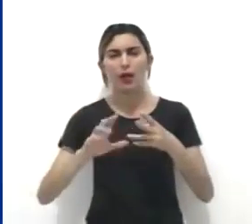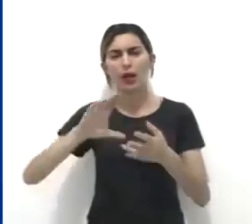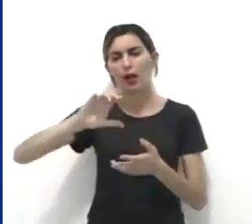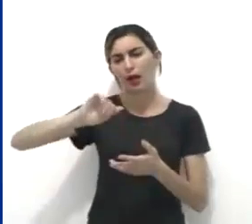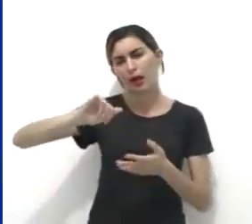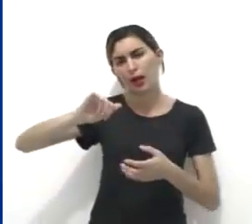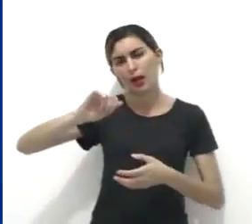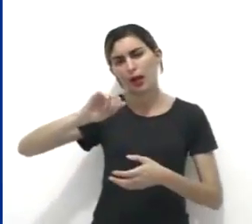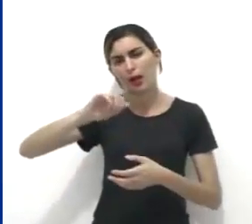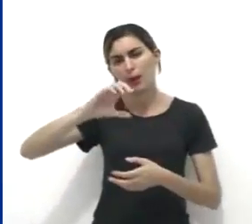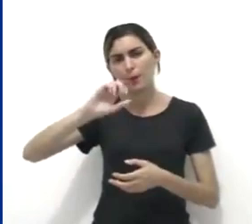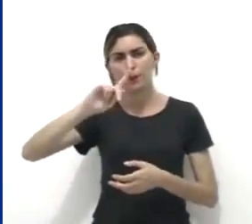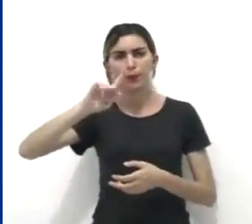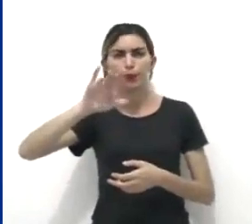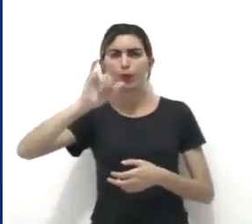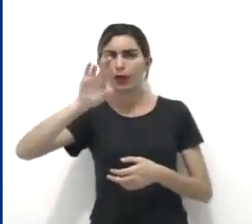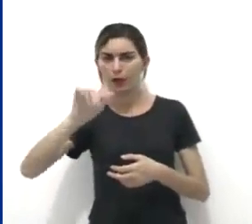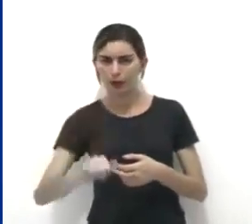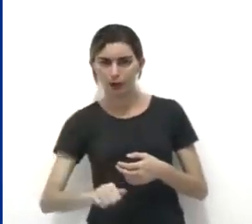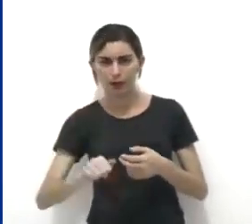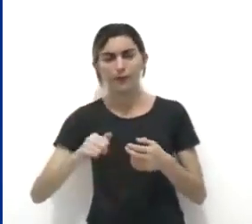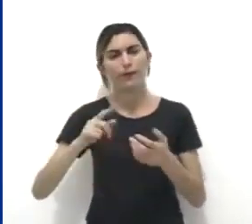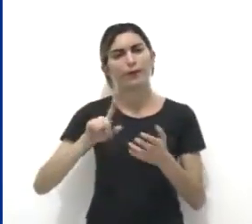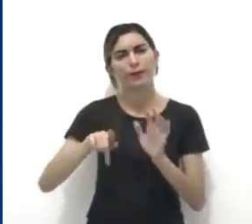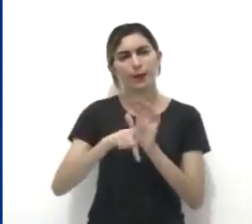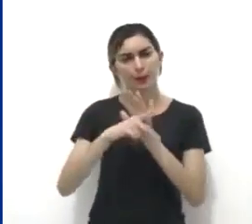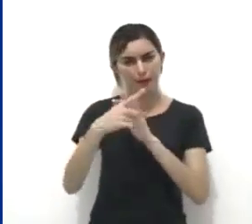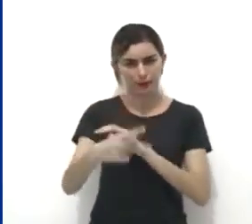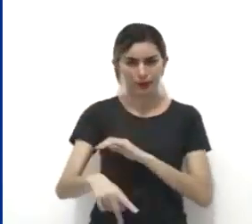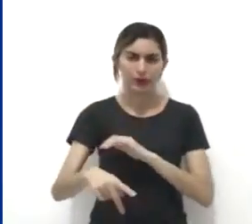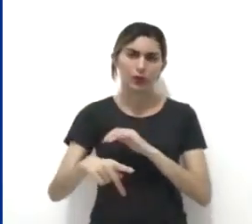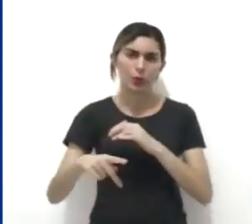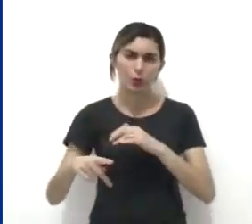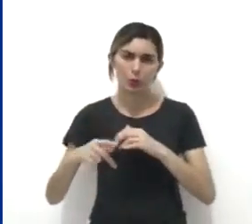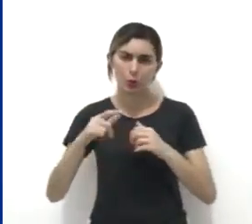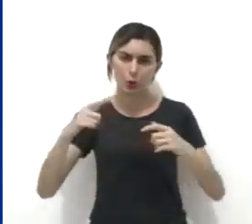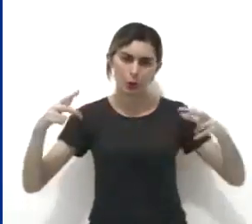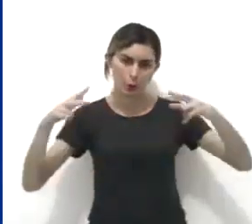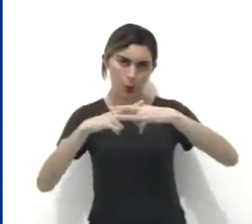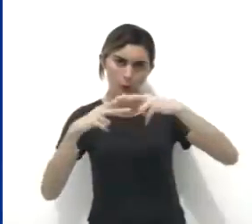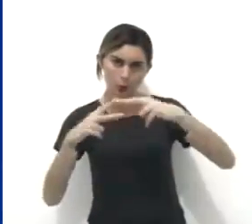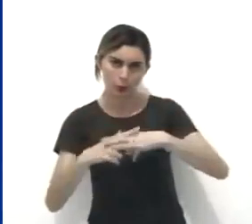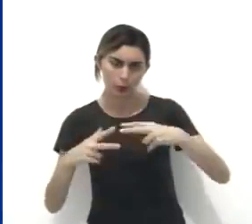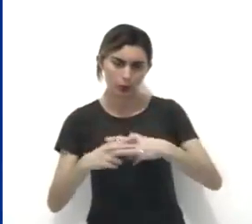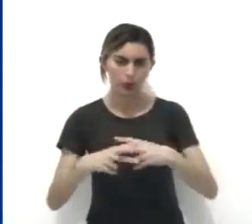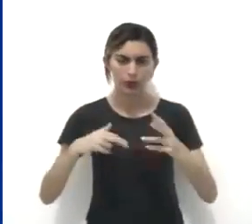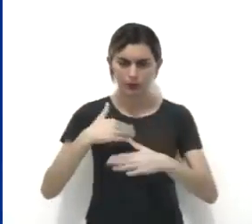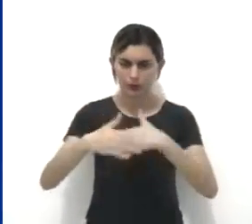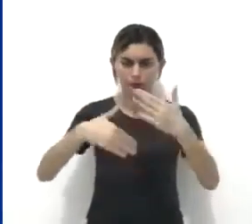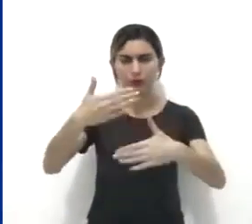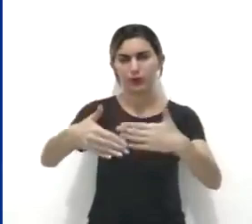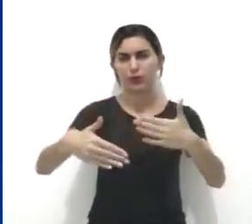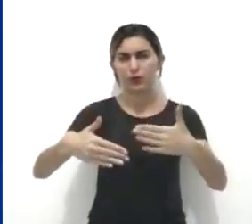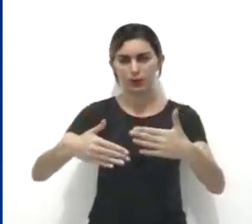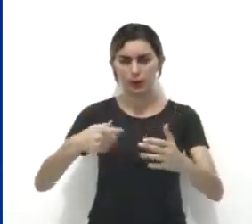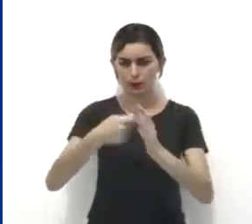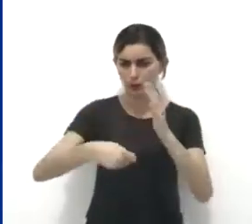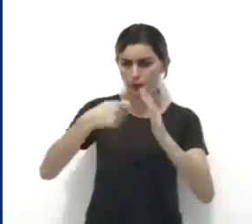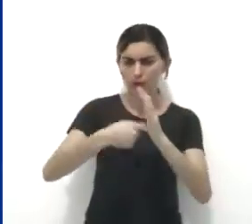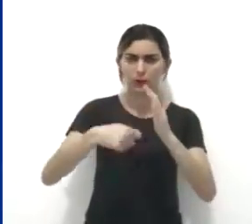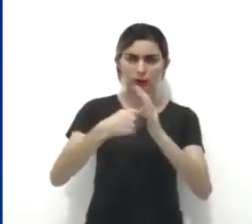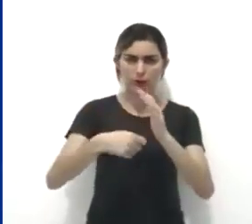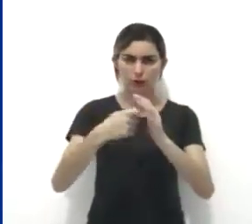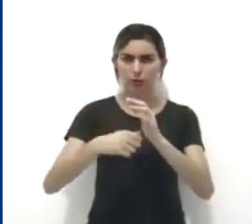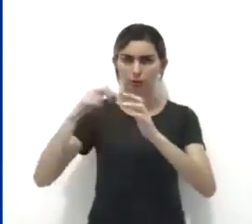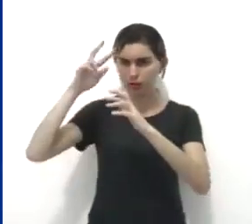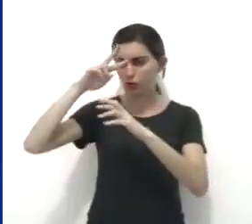capoeira. Embora na sua raiz a capoeira seja considerada uma luta construída através do processo de